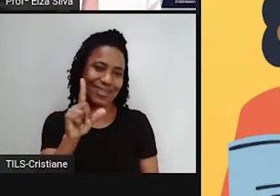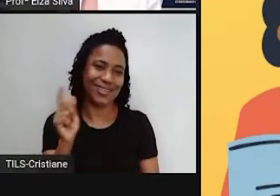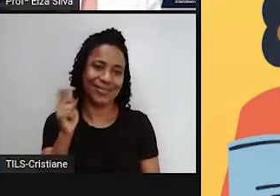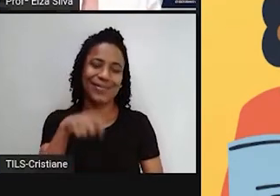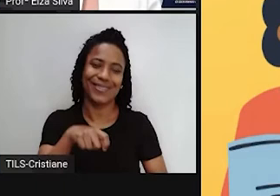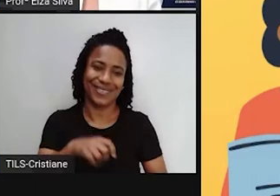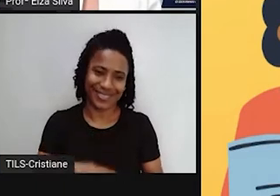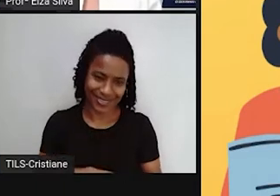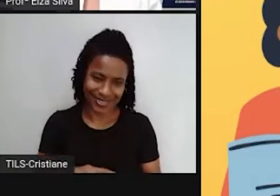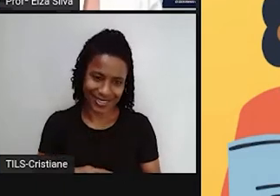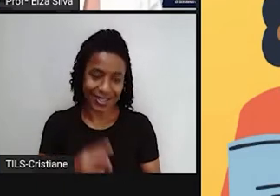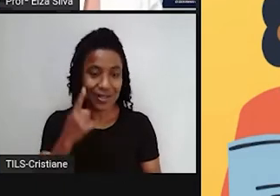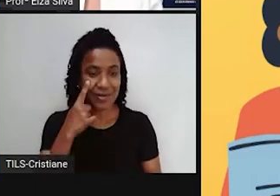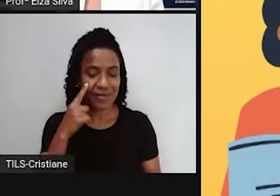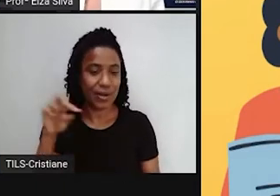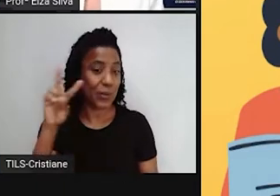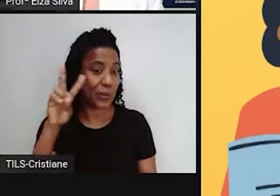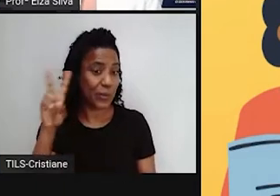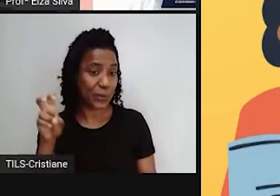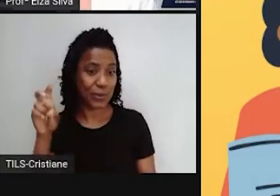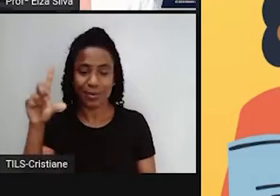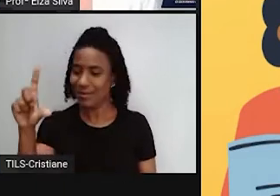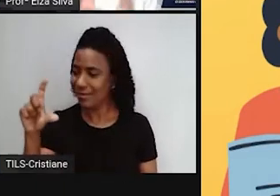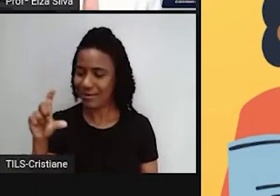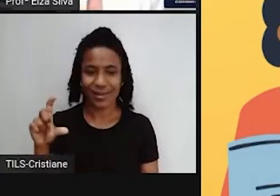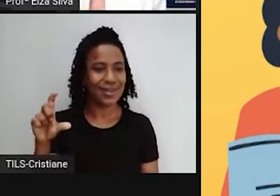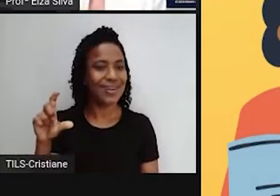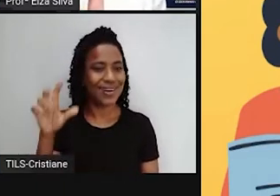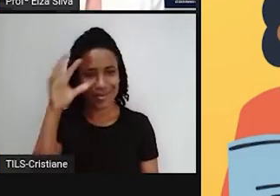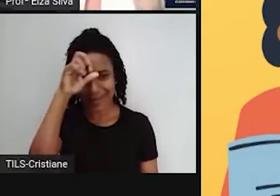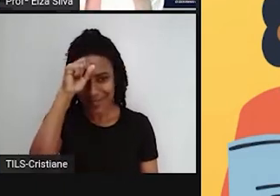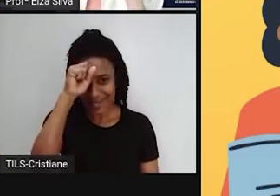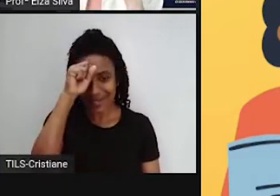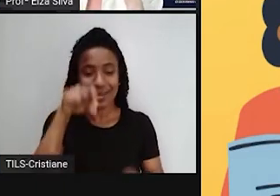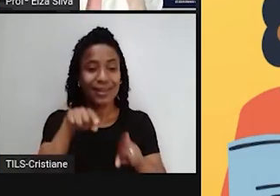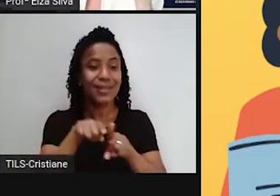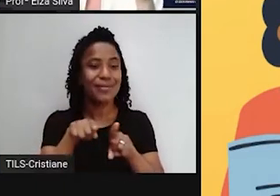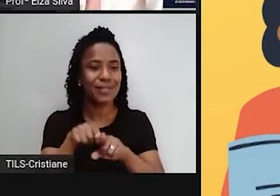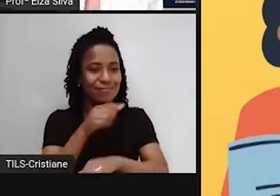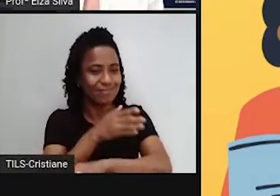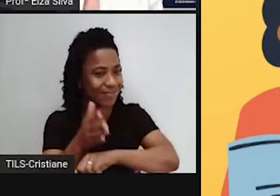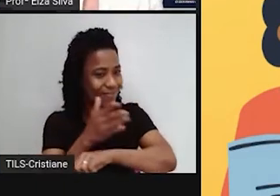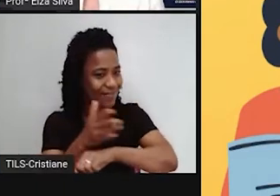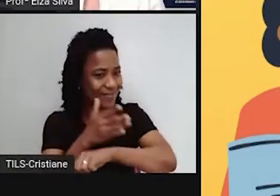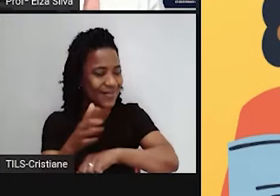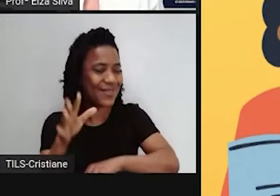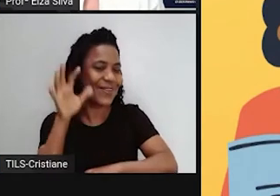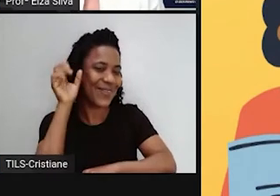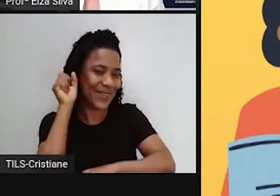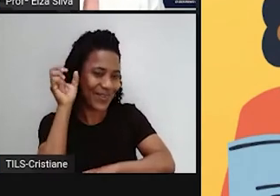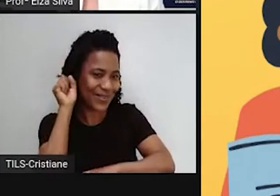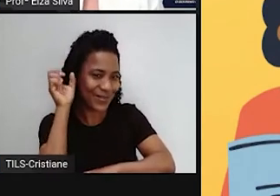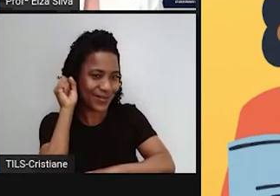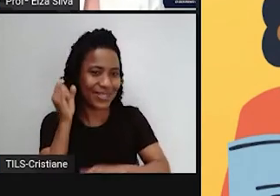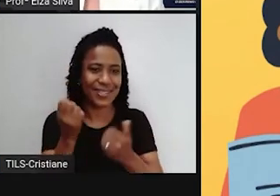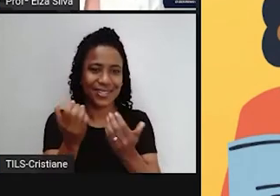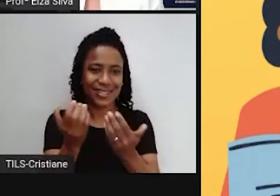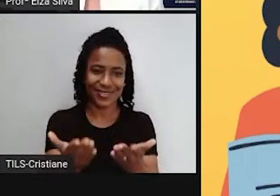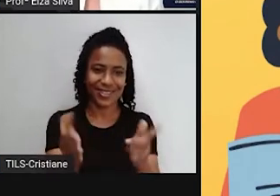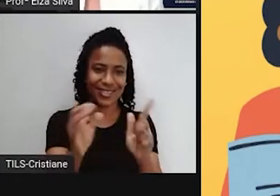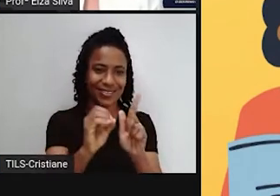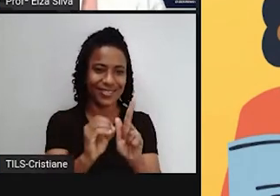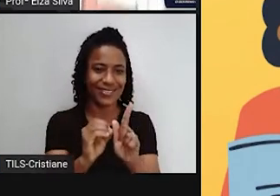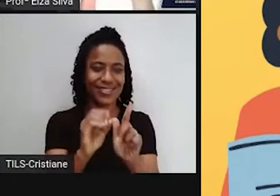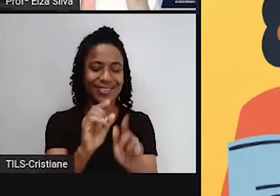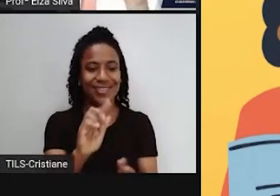provérbios em inglês e também praticar o listen através da ferramenta Google Tradutor.